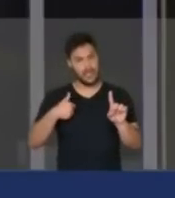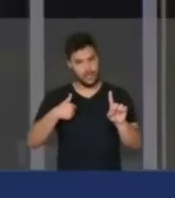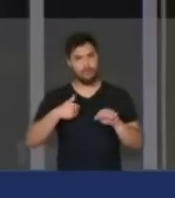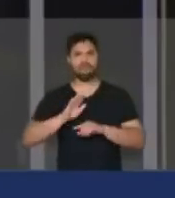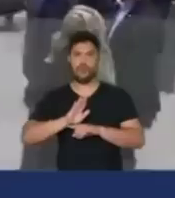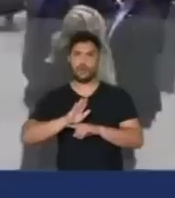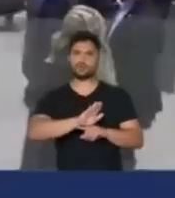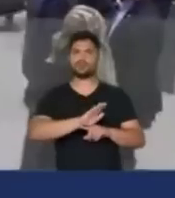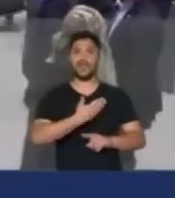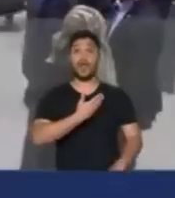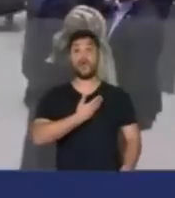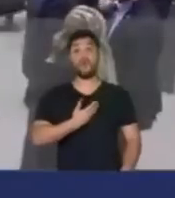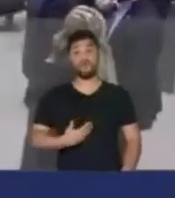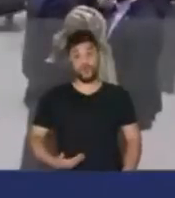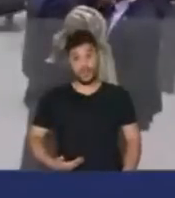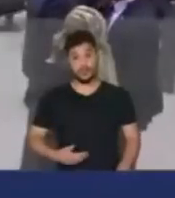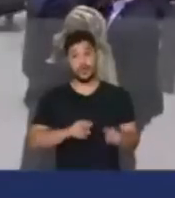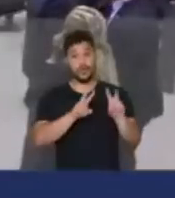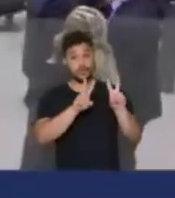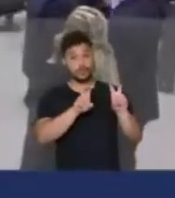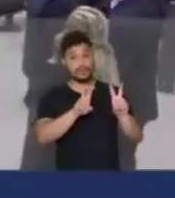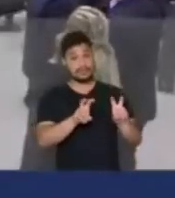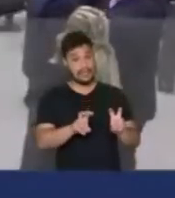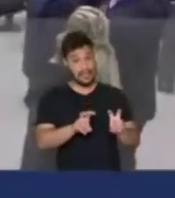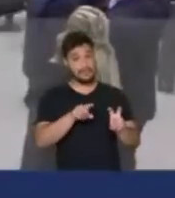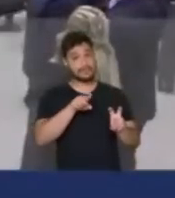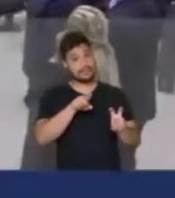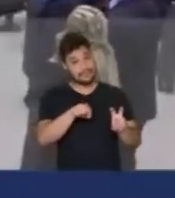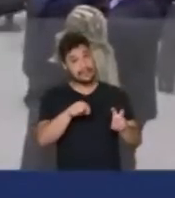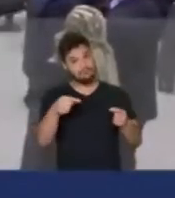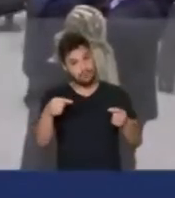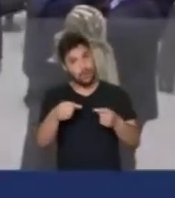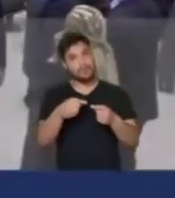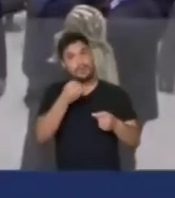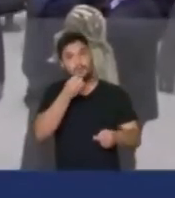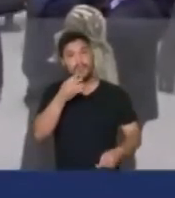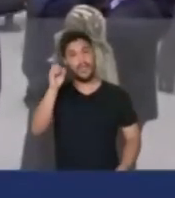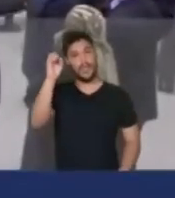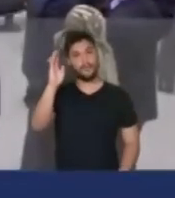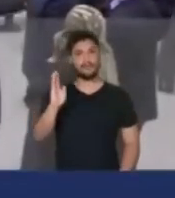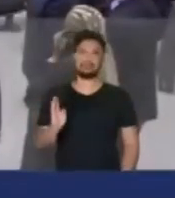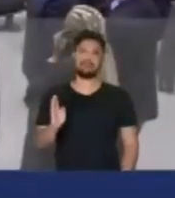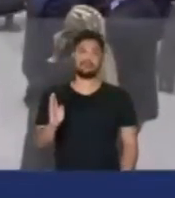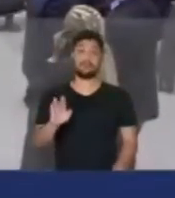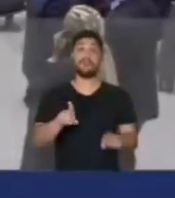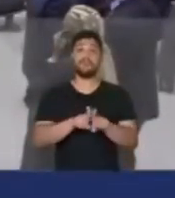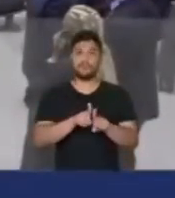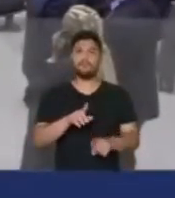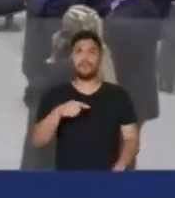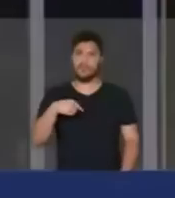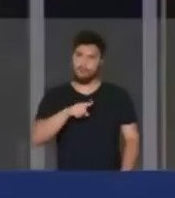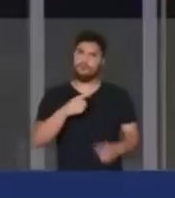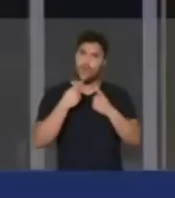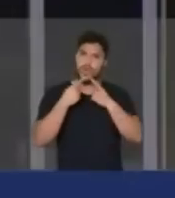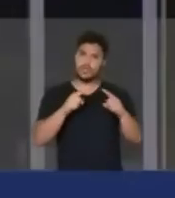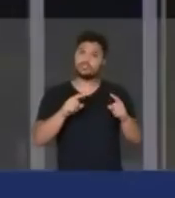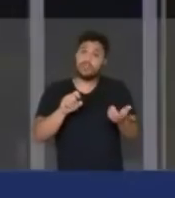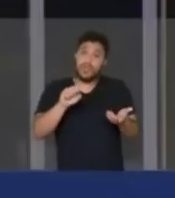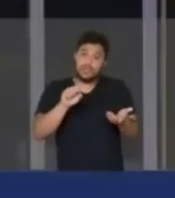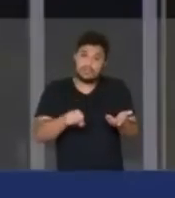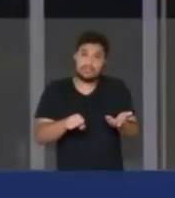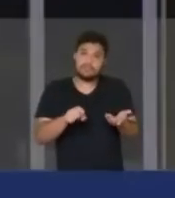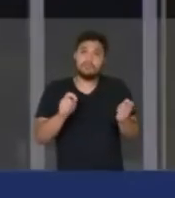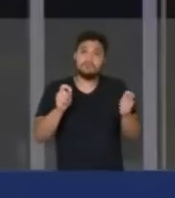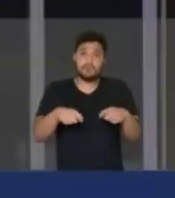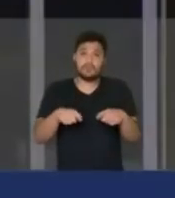nas pautas que foram para o bem do Brasil e nas críticas que poderá levar o país